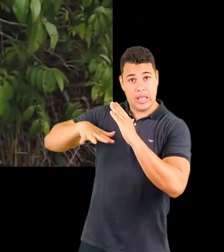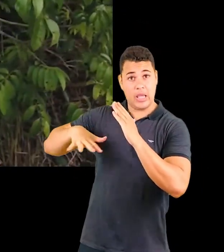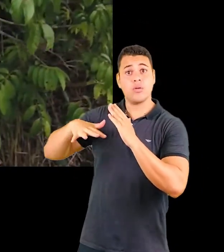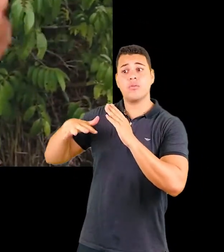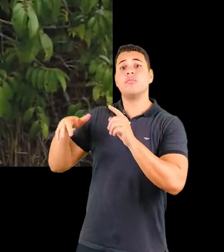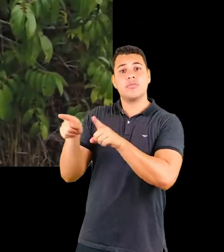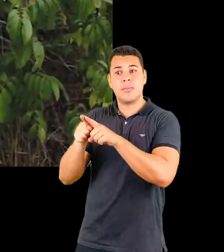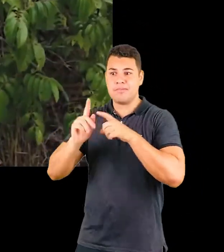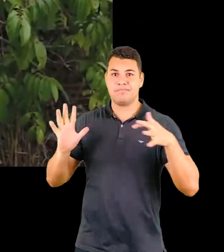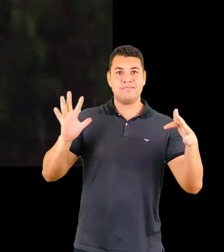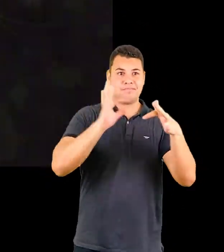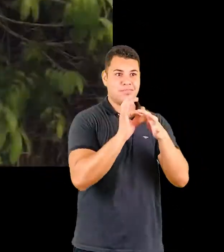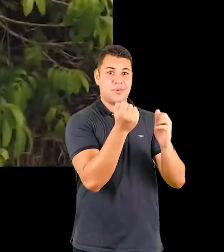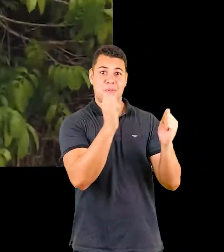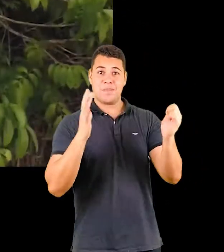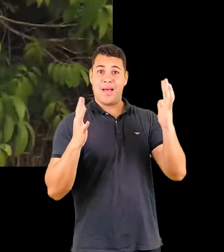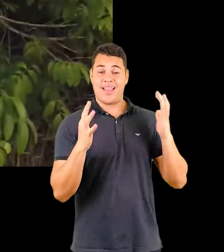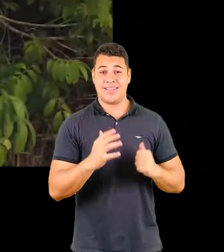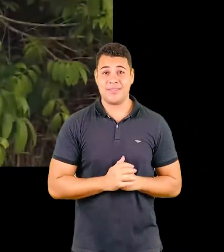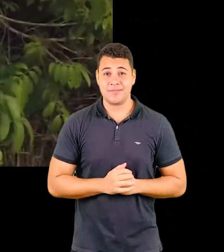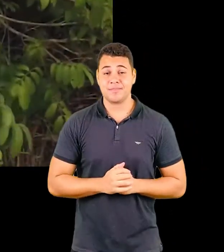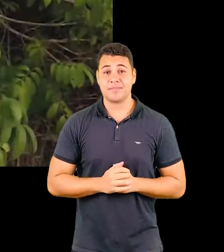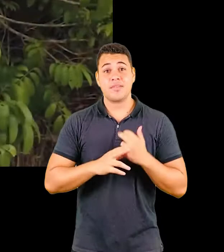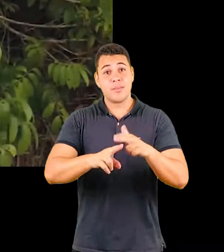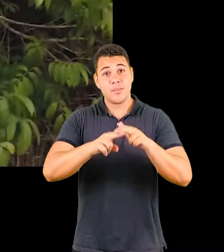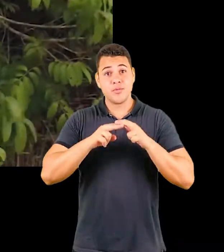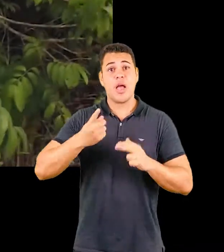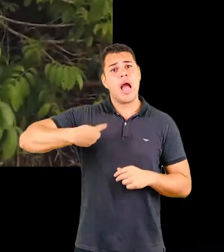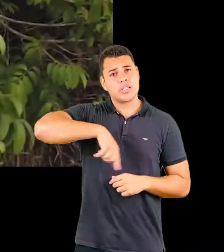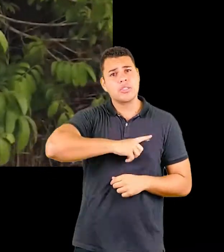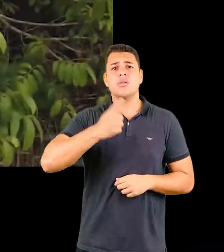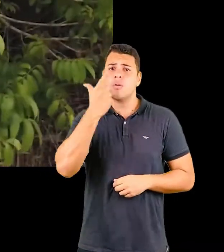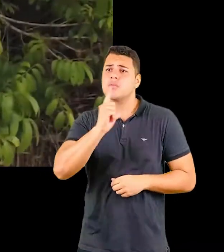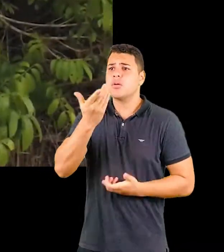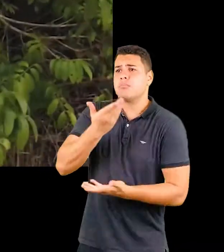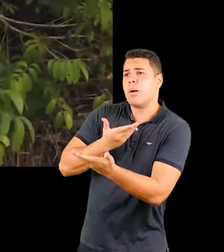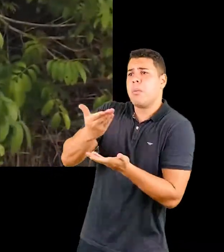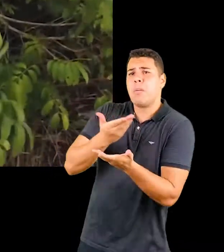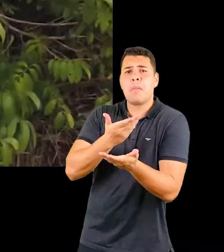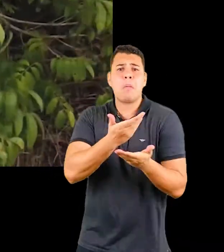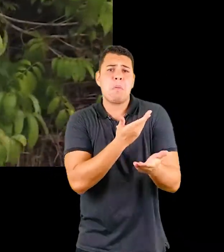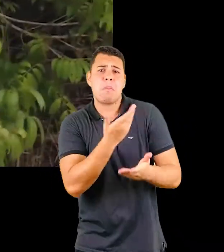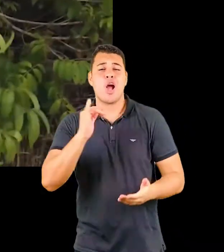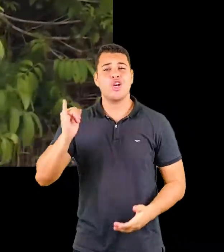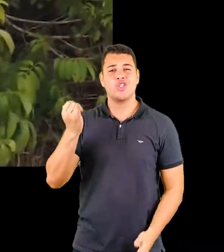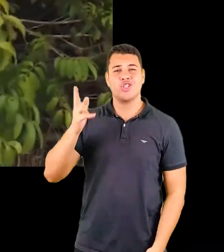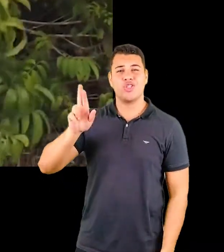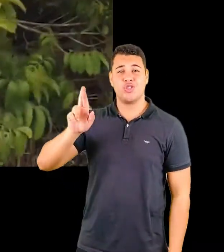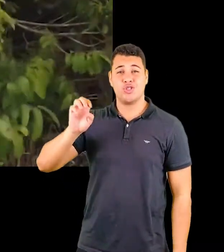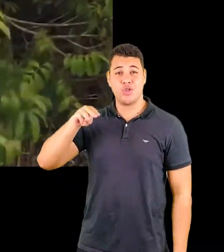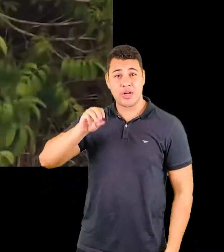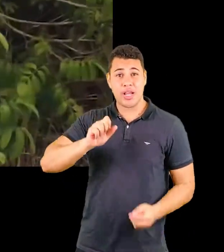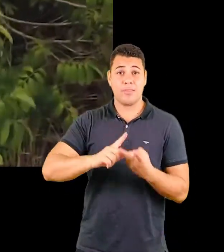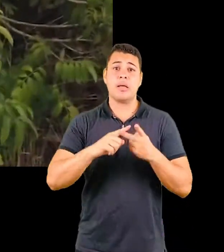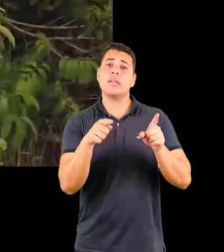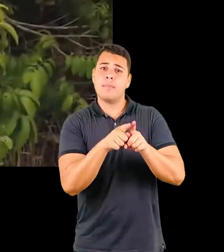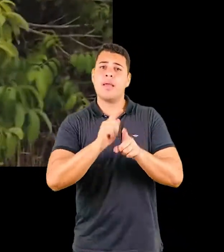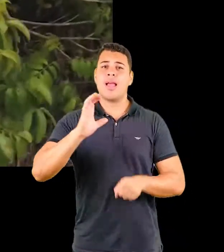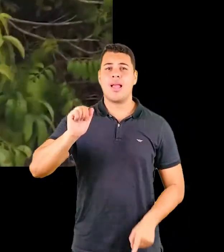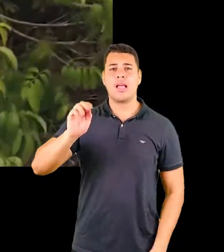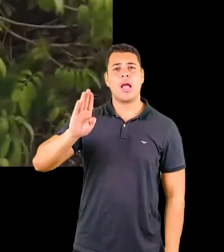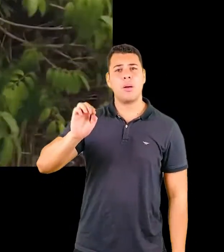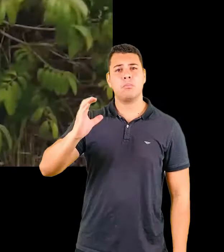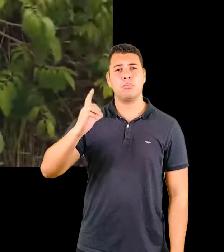diretamente da mata. Quando a gente interage com os cagorros, com a jurema, né? Alimentando essa